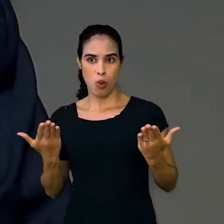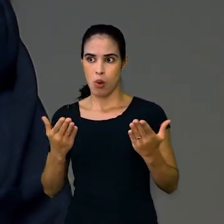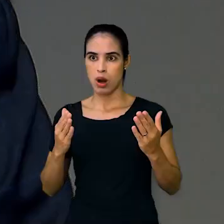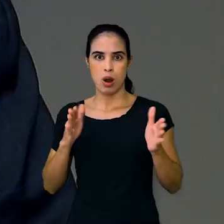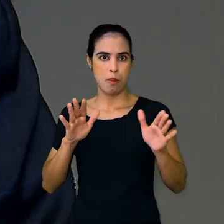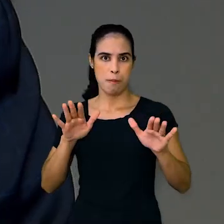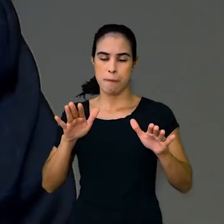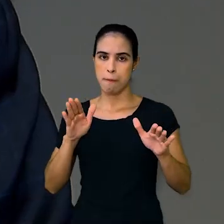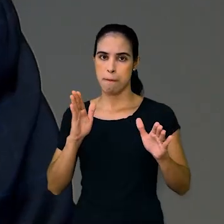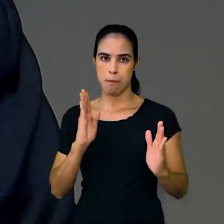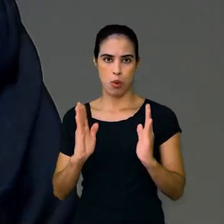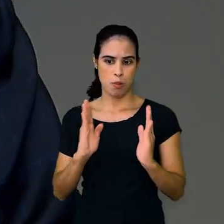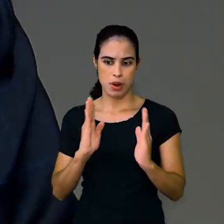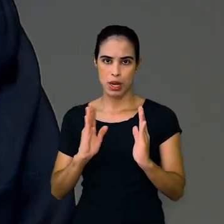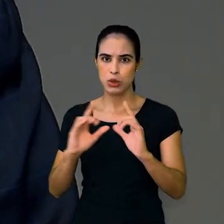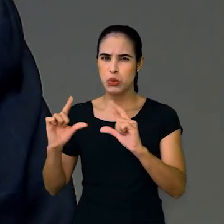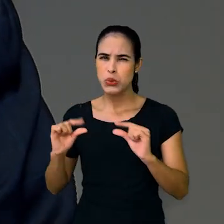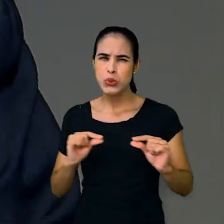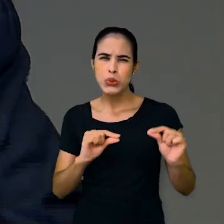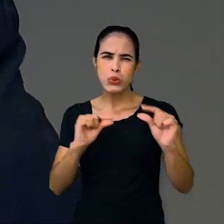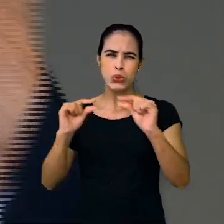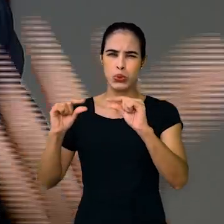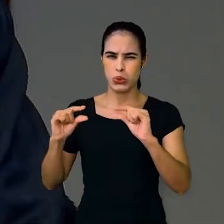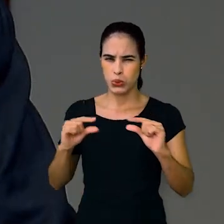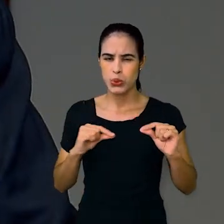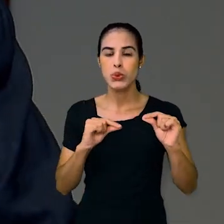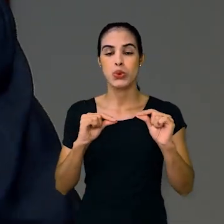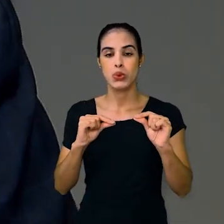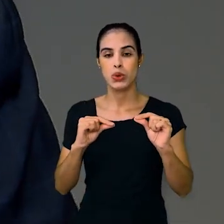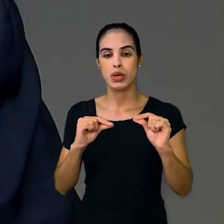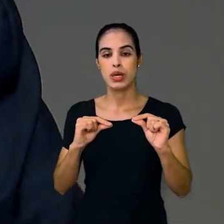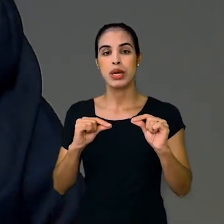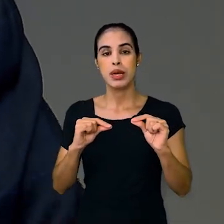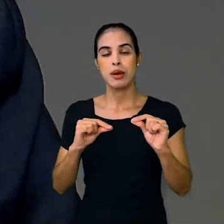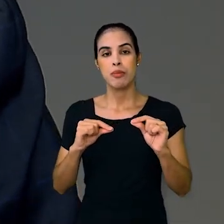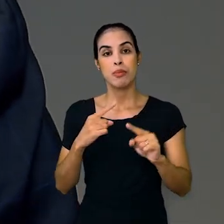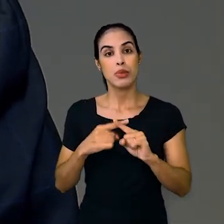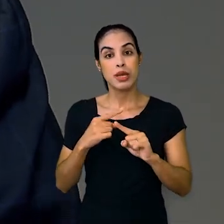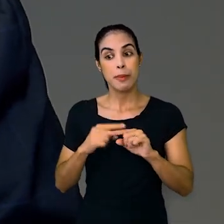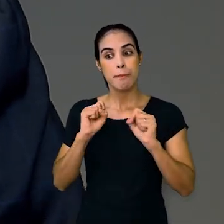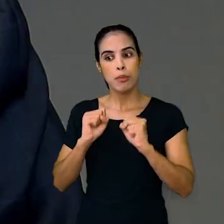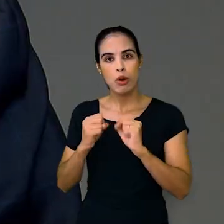A transformação da jornada 6x1 em outras jornadas que possam